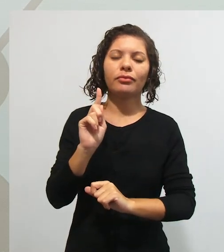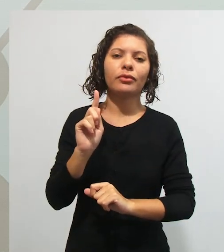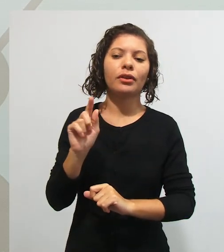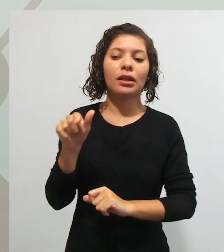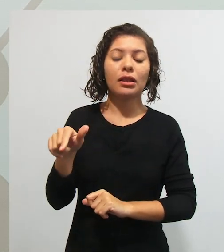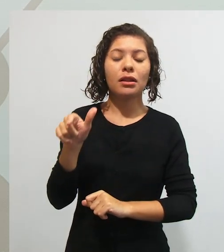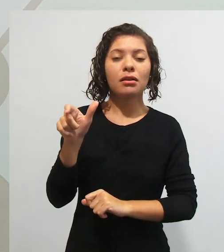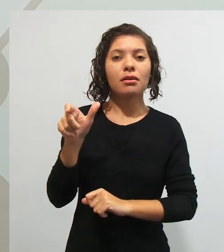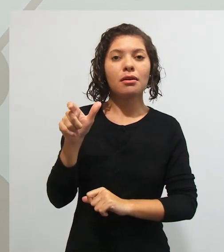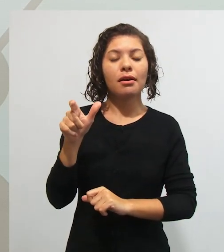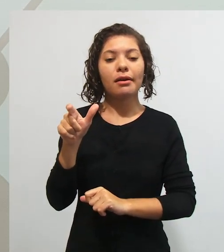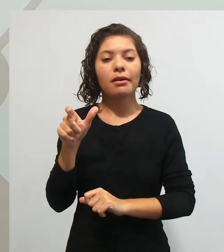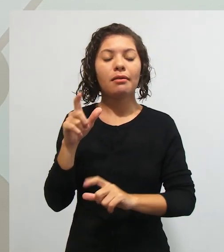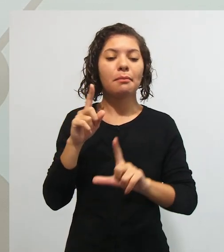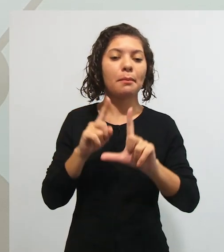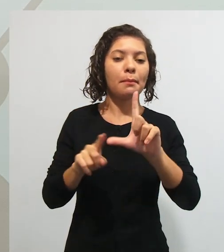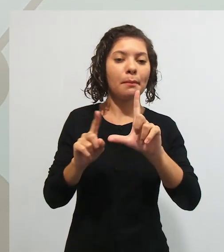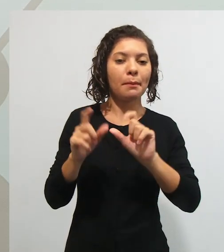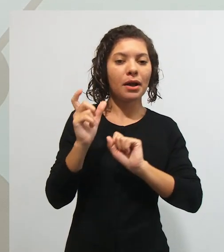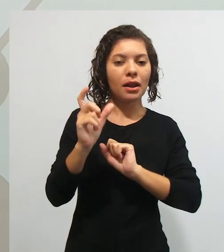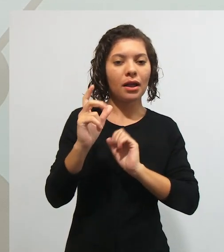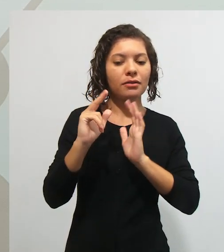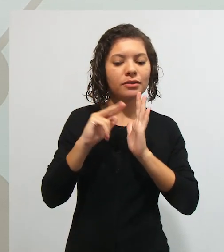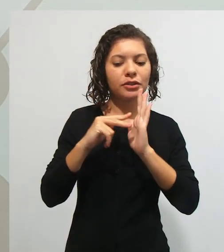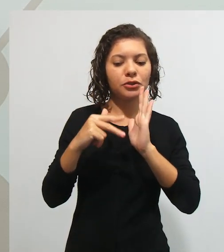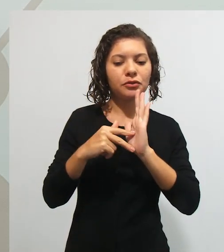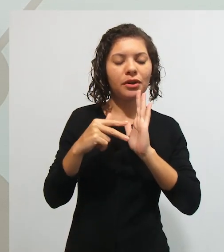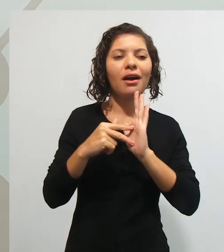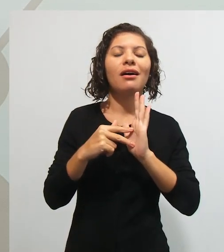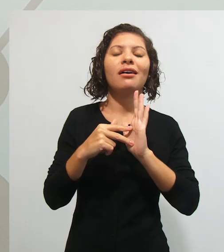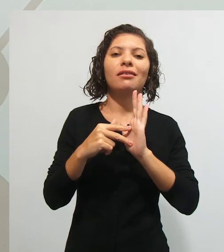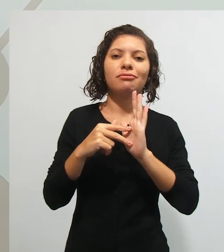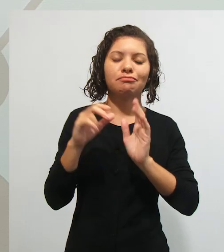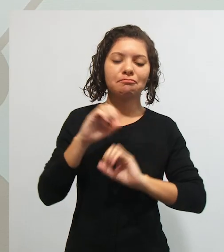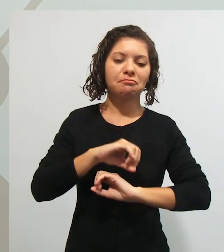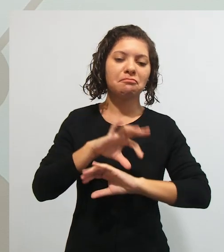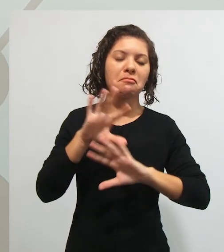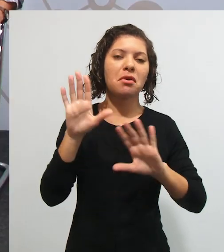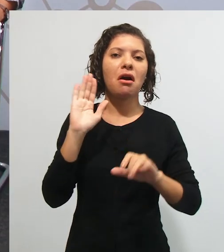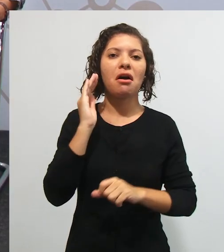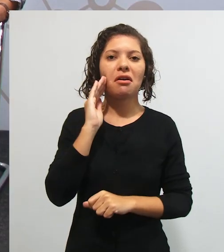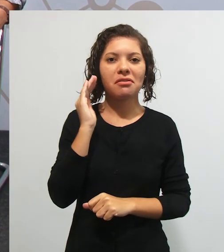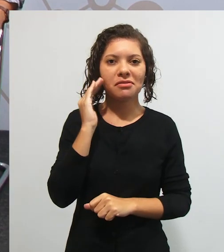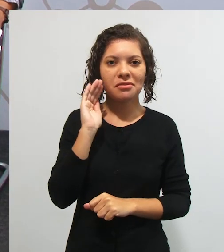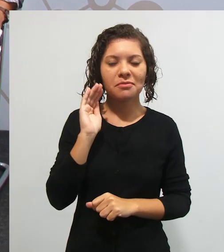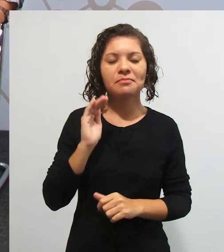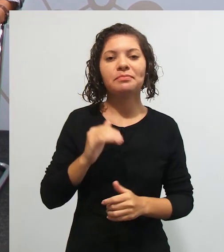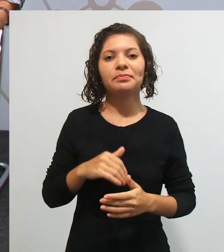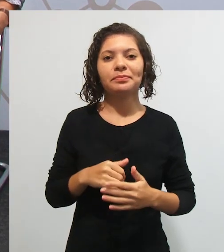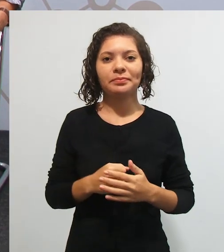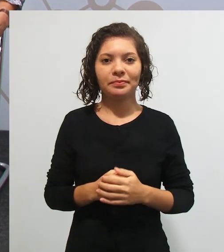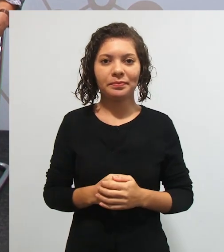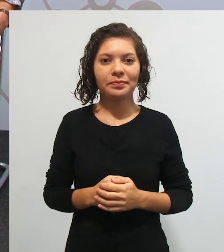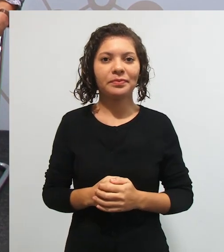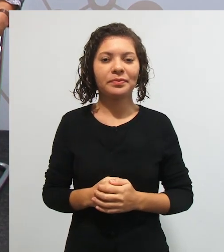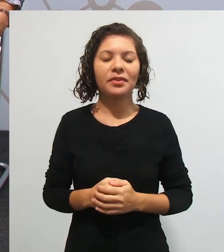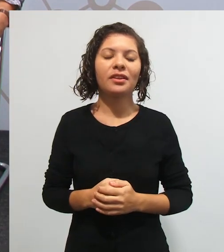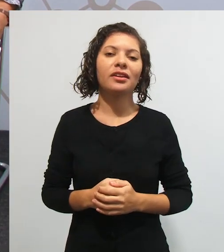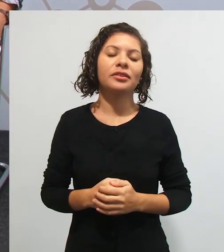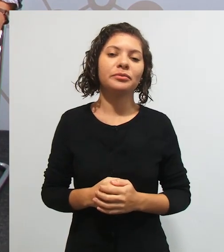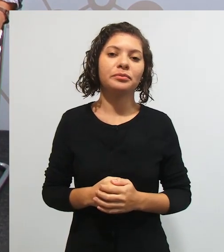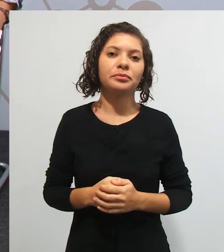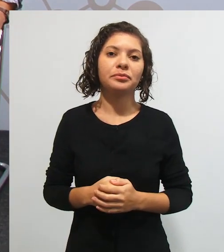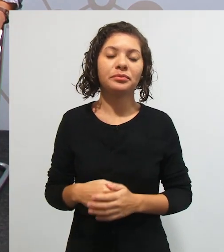mas a partir do que a palavra significa, né? Muito bem, nós vamos até falar isso em aulas